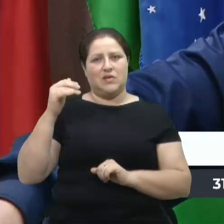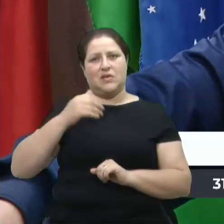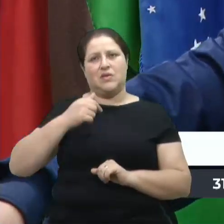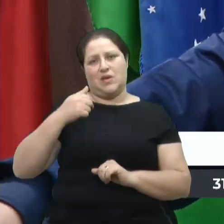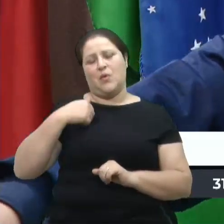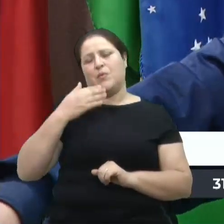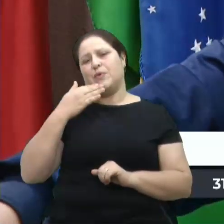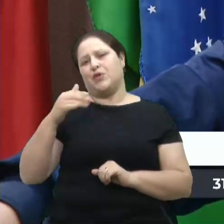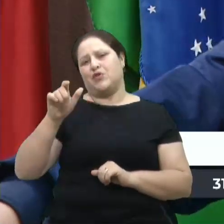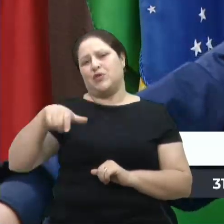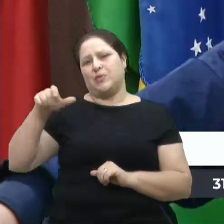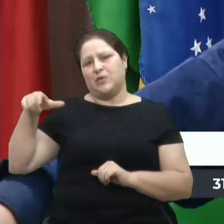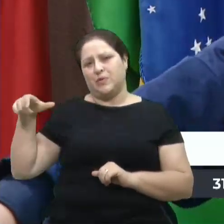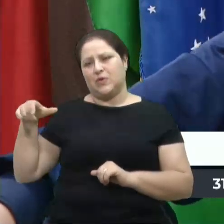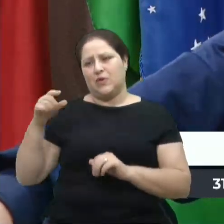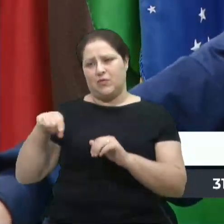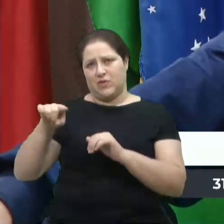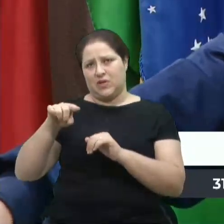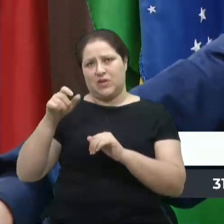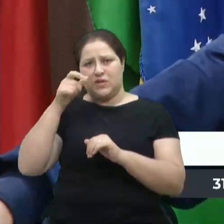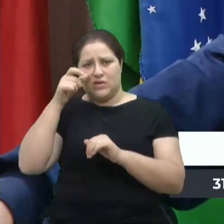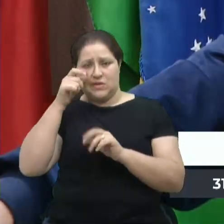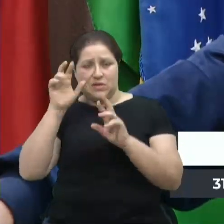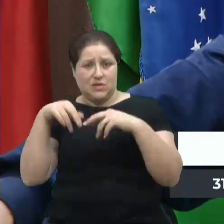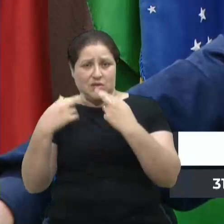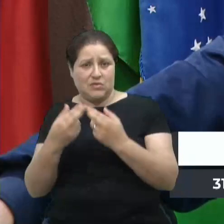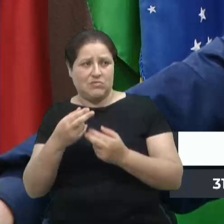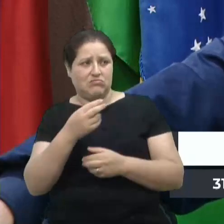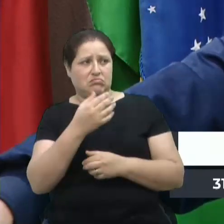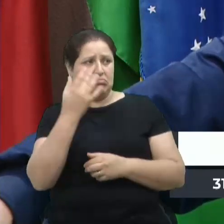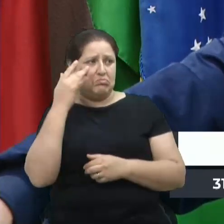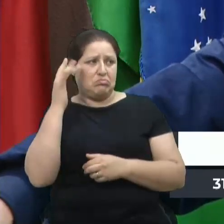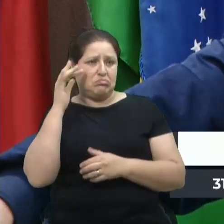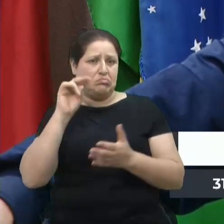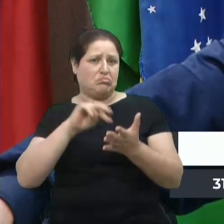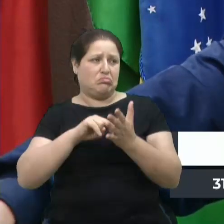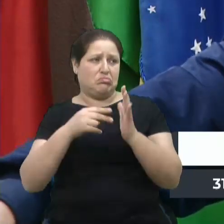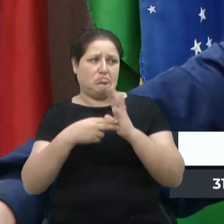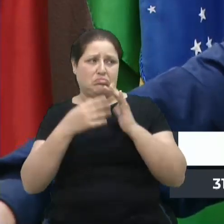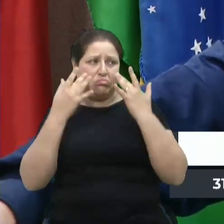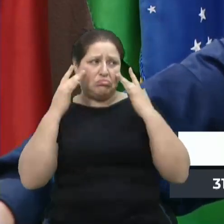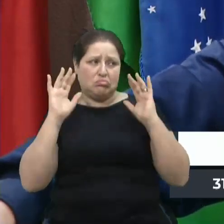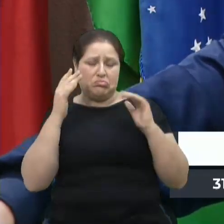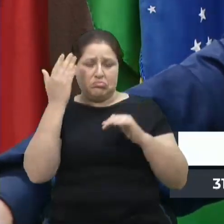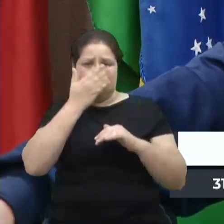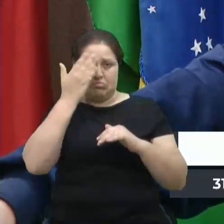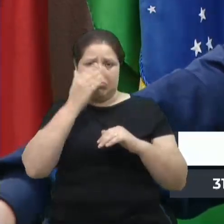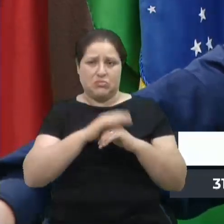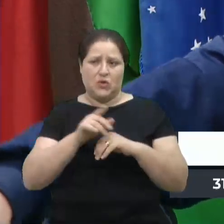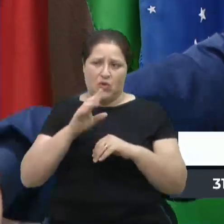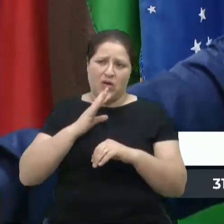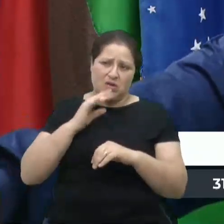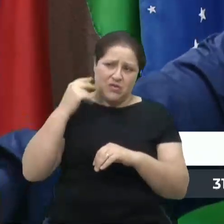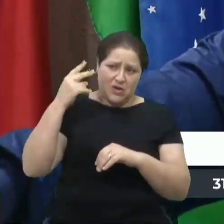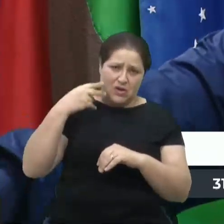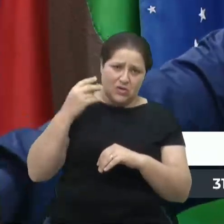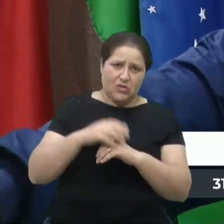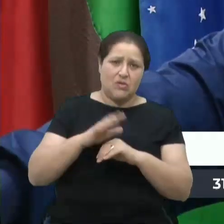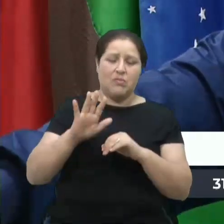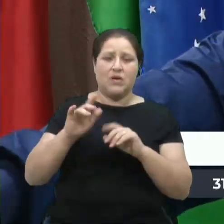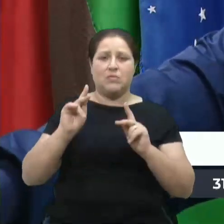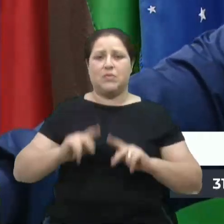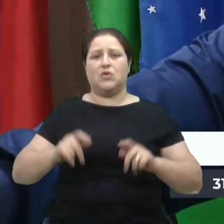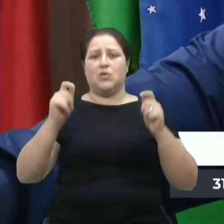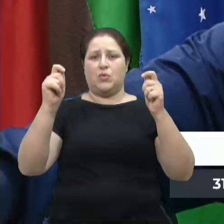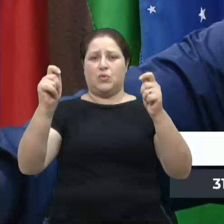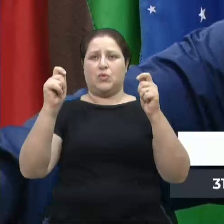para as pessoas, vocês assistem a sessão? Não, a gente nem sabe onde que passa. Mas vocês conhecem? Não conheço, mas estavam com cartaz